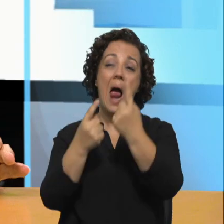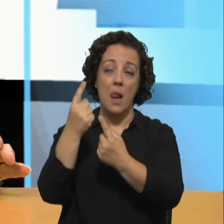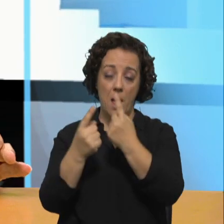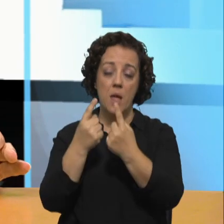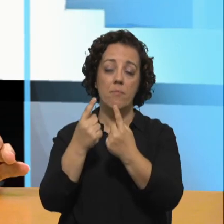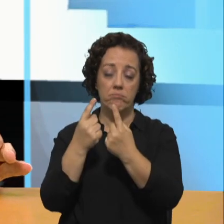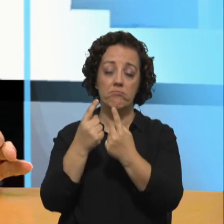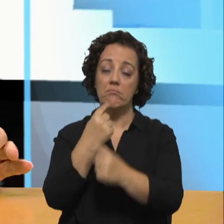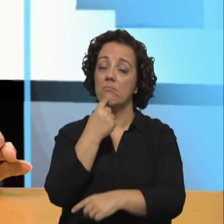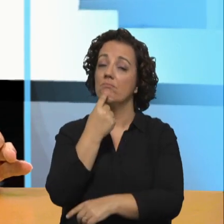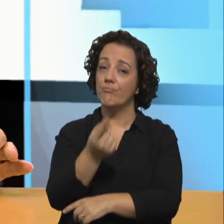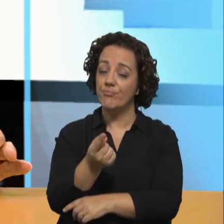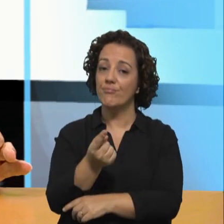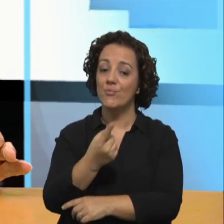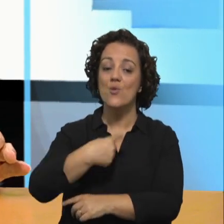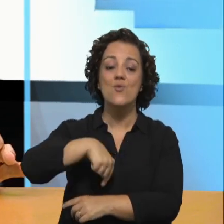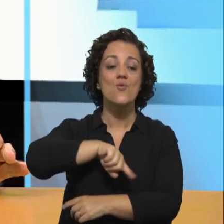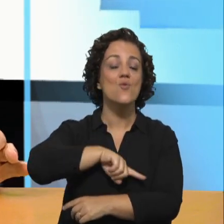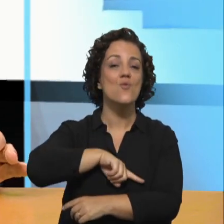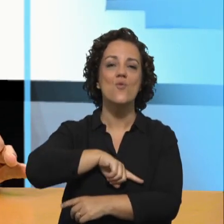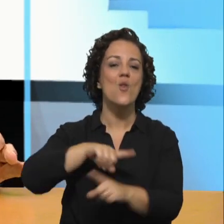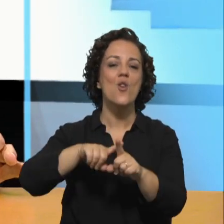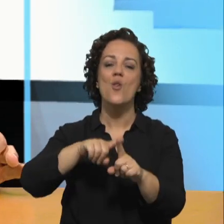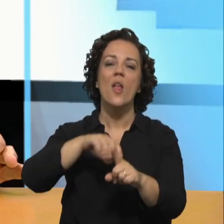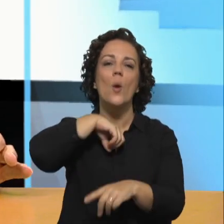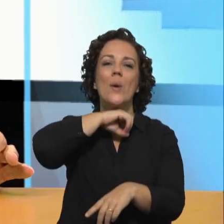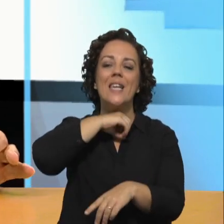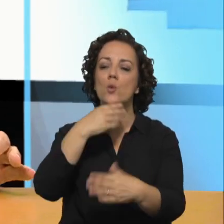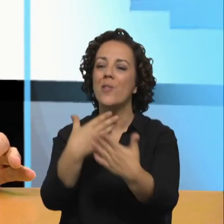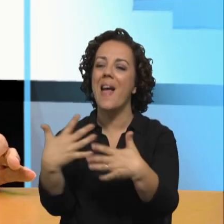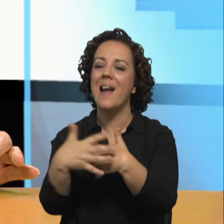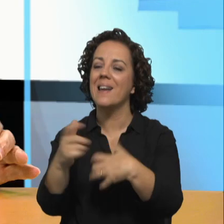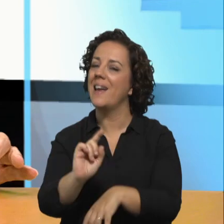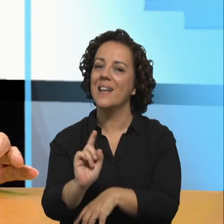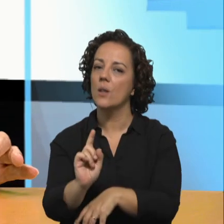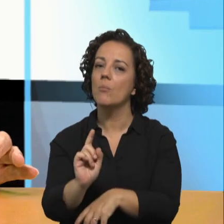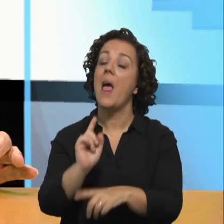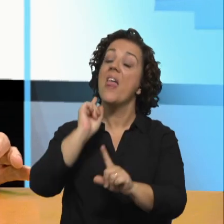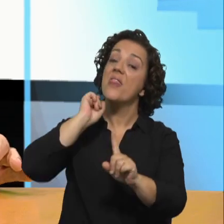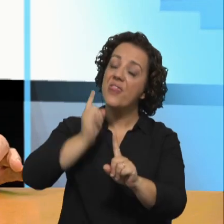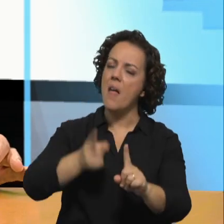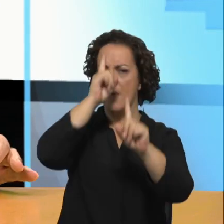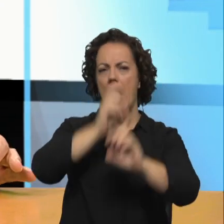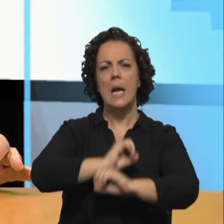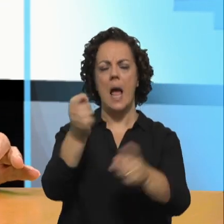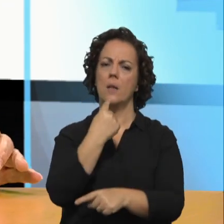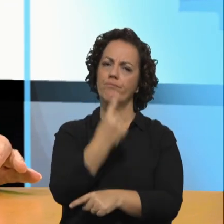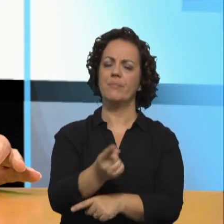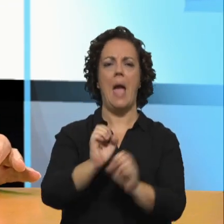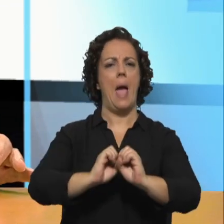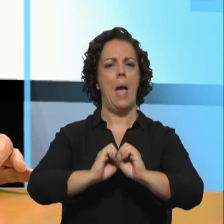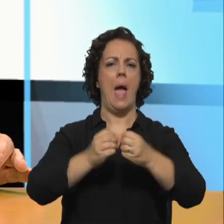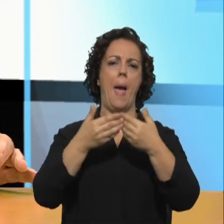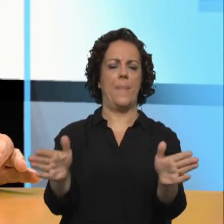estimava, não pomos os guizos ao gato. Ou seja, nós chamamos os bois pelo seu nome. E era preciso